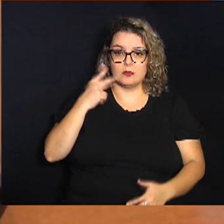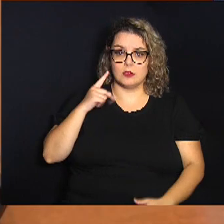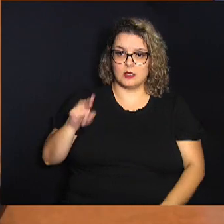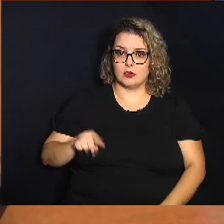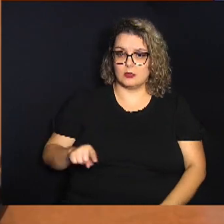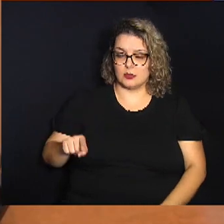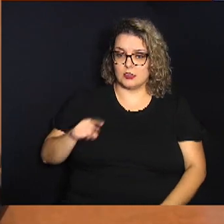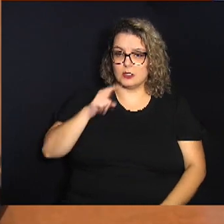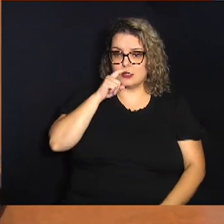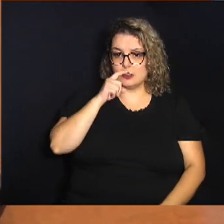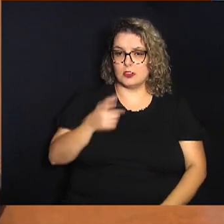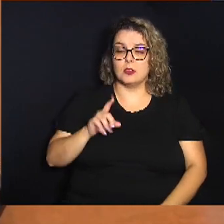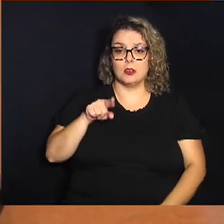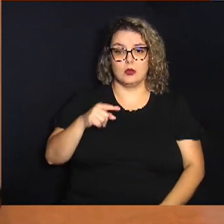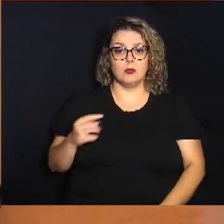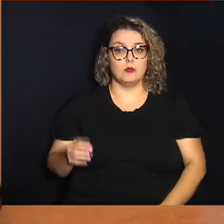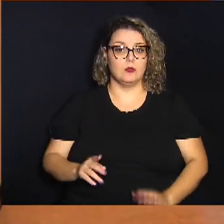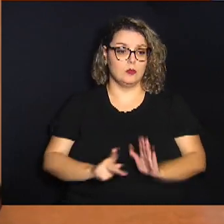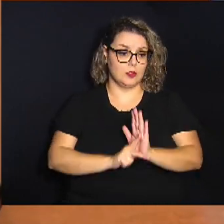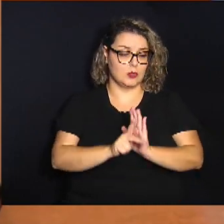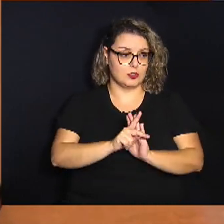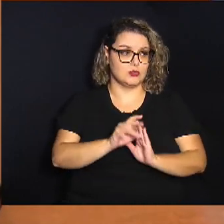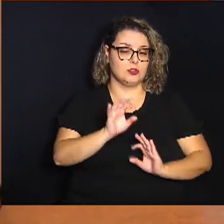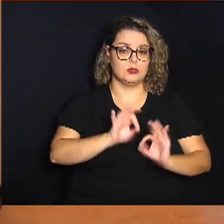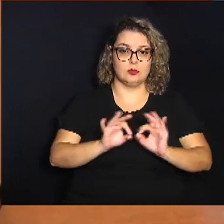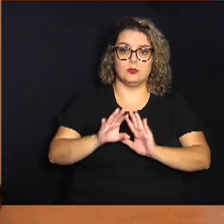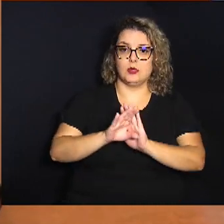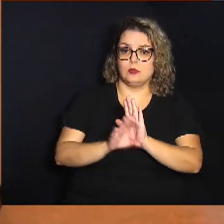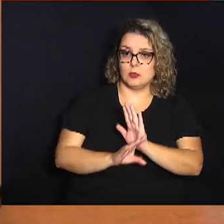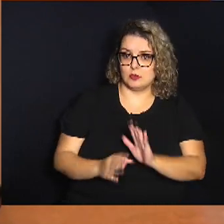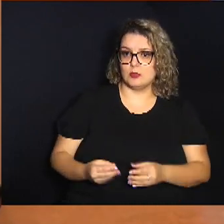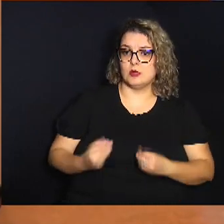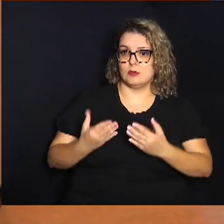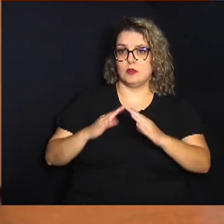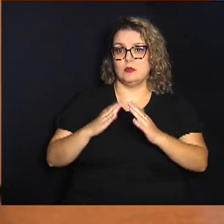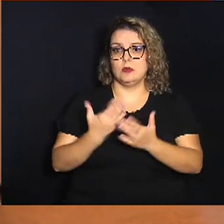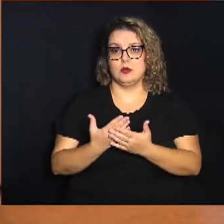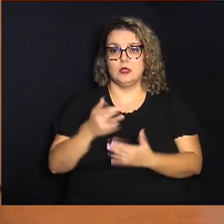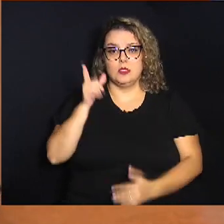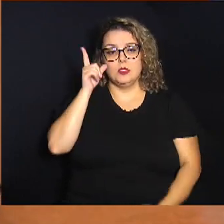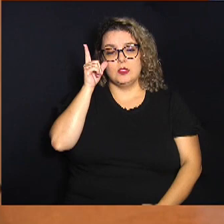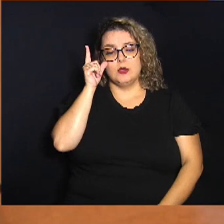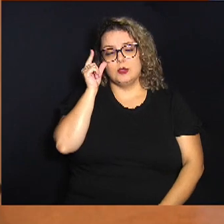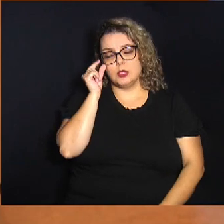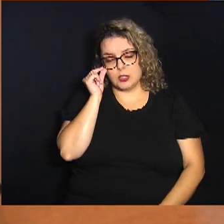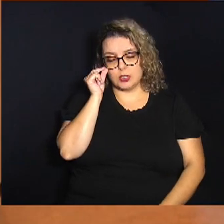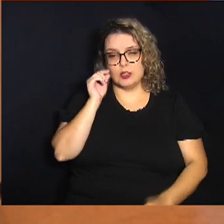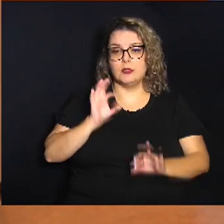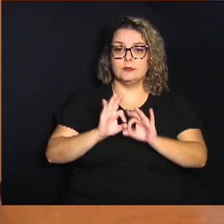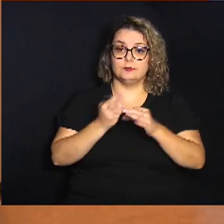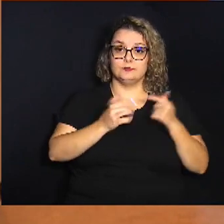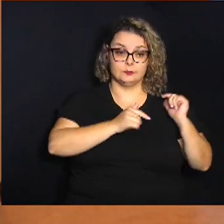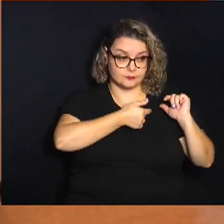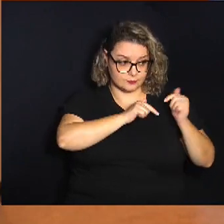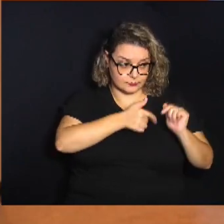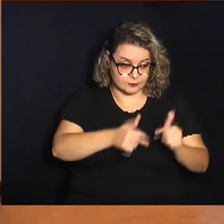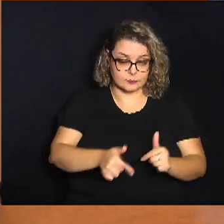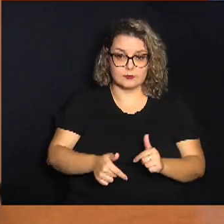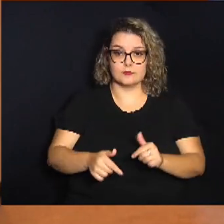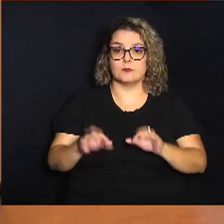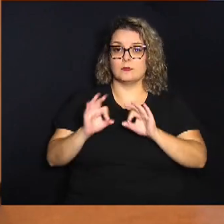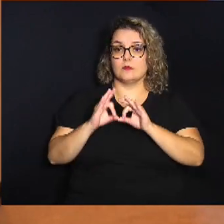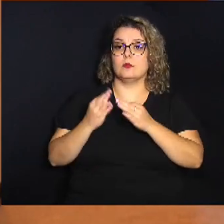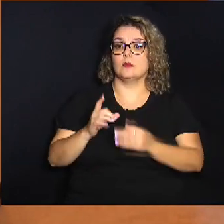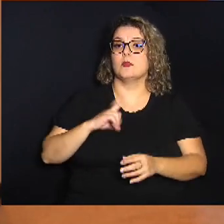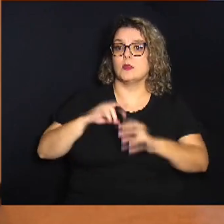eu acho que é um projeto e um programa que vem trazer nas nossas escolas aí um alívio para aquela família tradicional, para aquela família que ainda tem